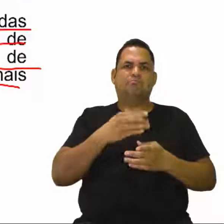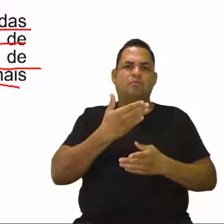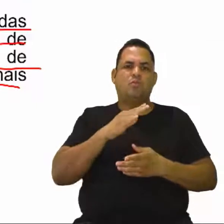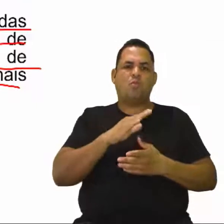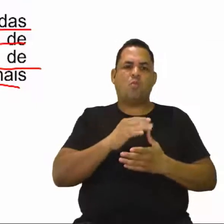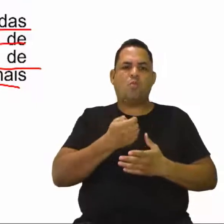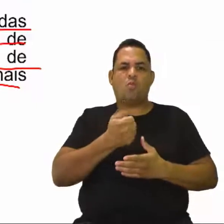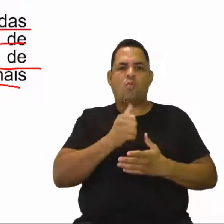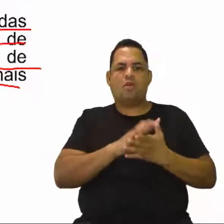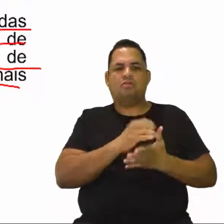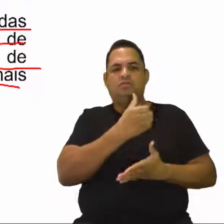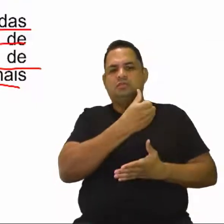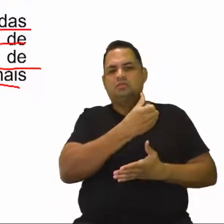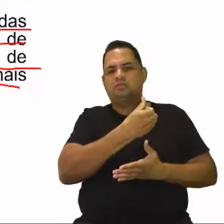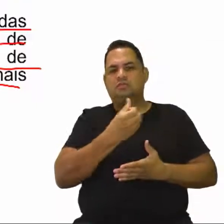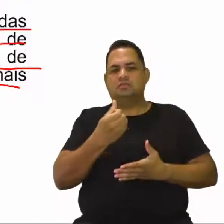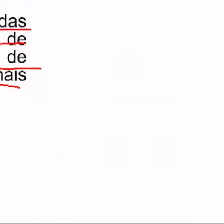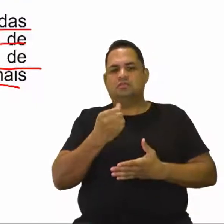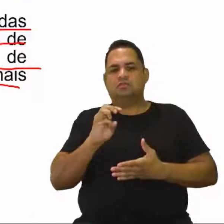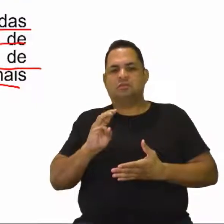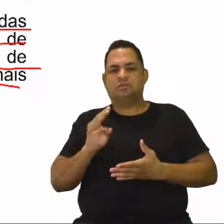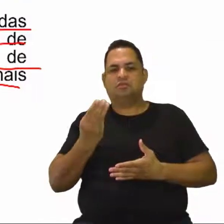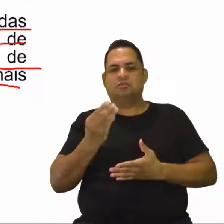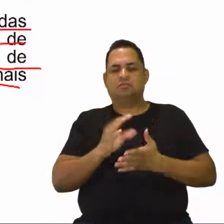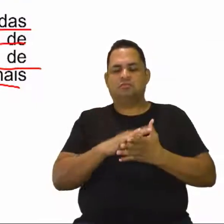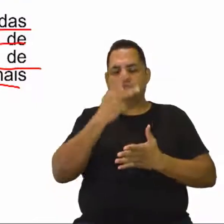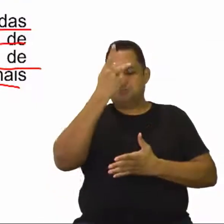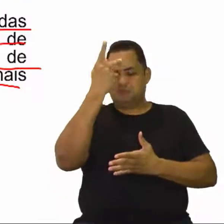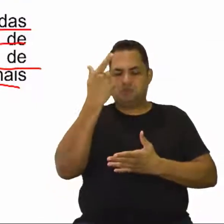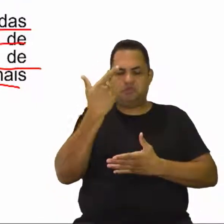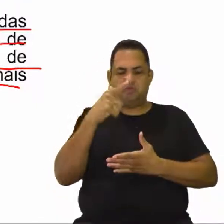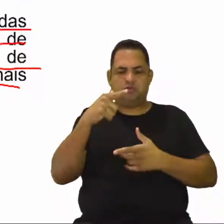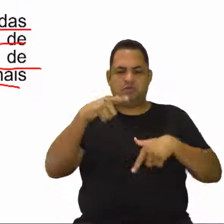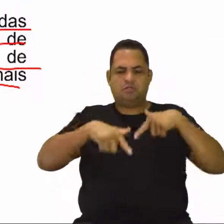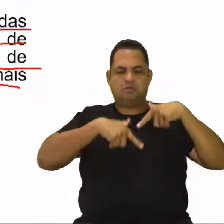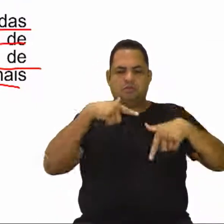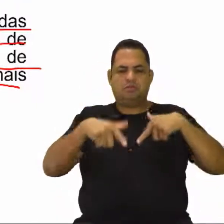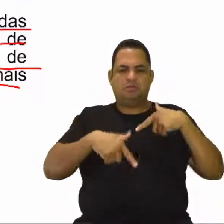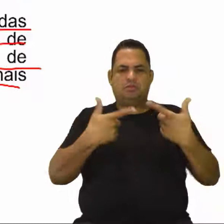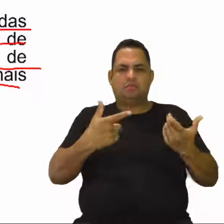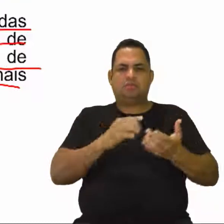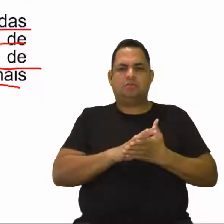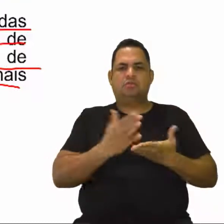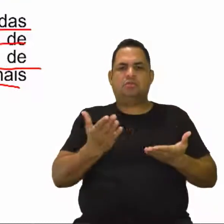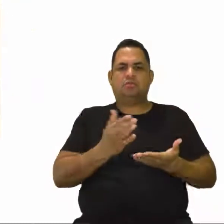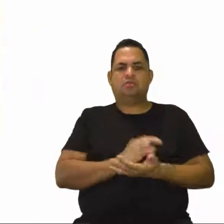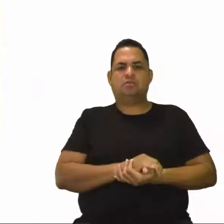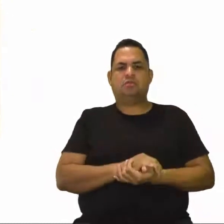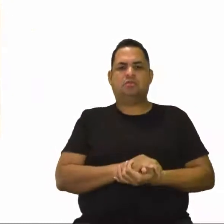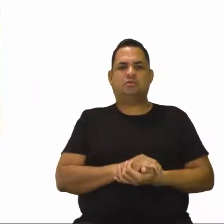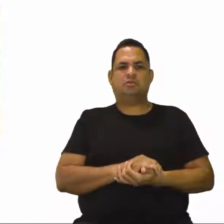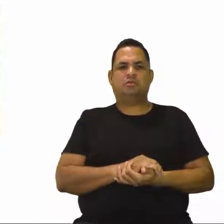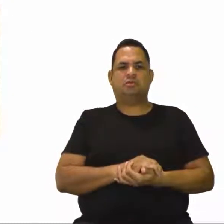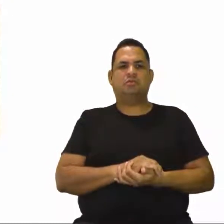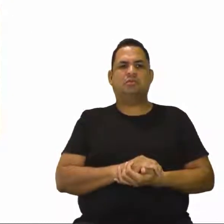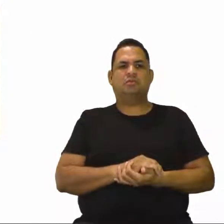milhões de desempregados. Mas não foi essa repercussão toda. Isso aí foi lá